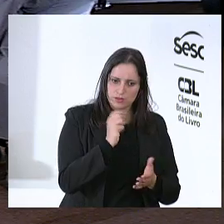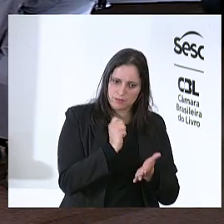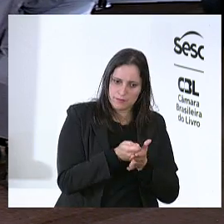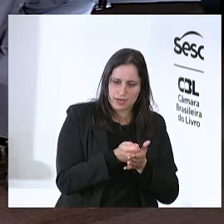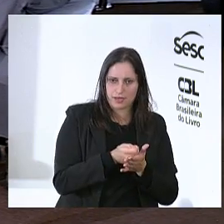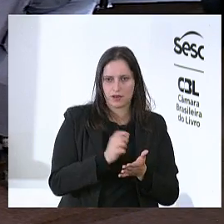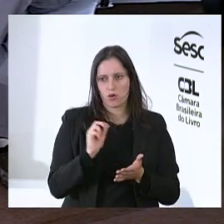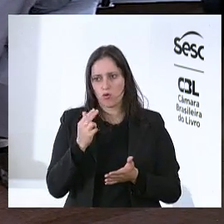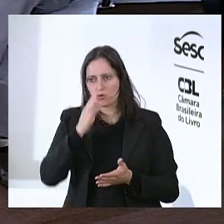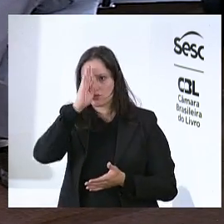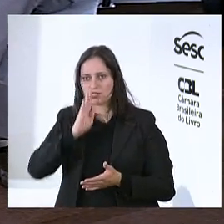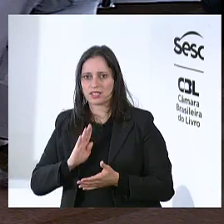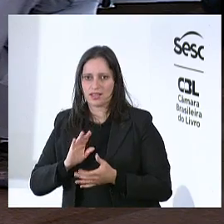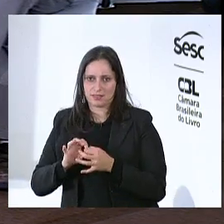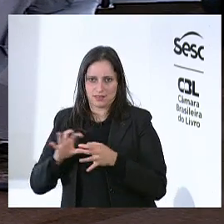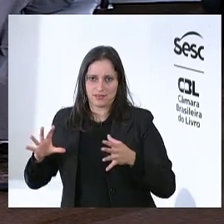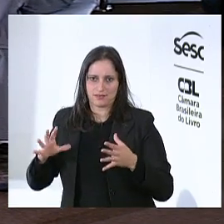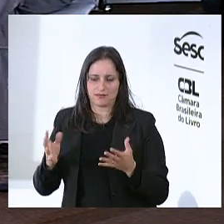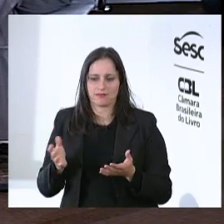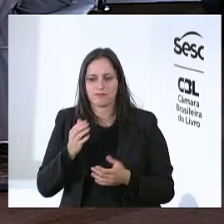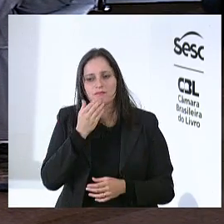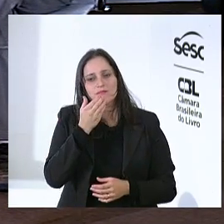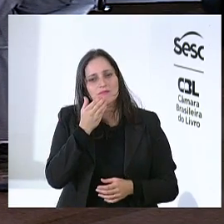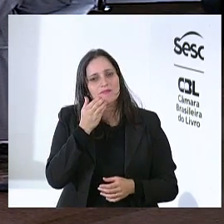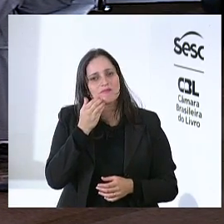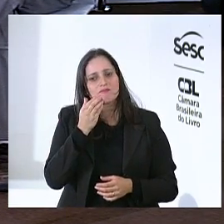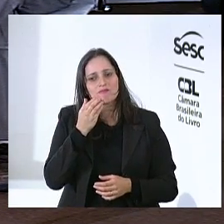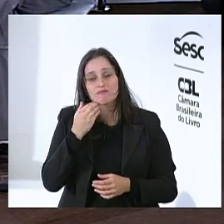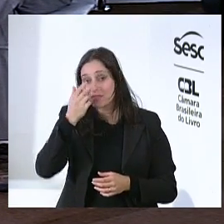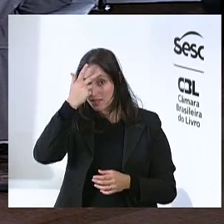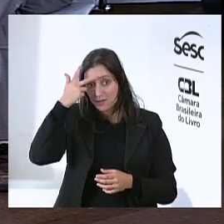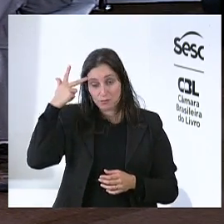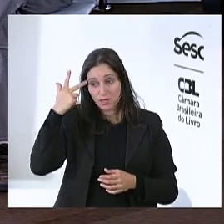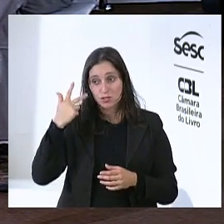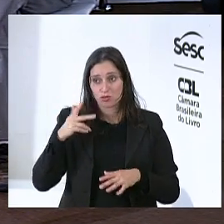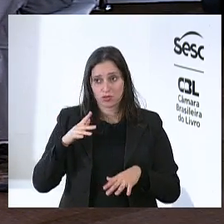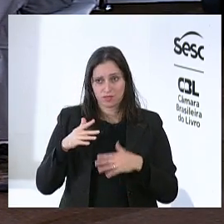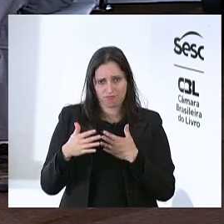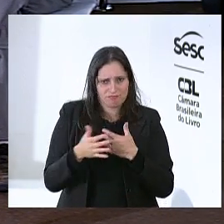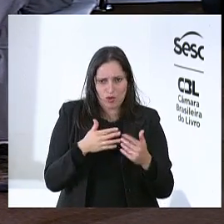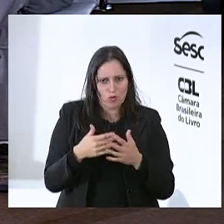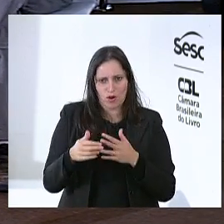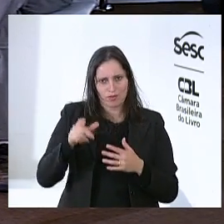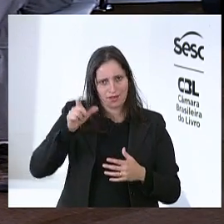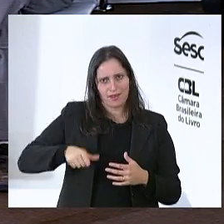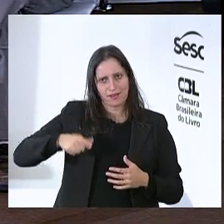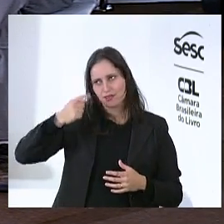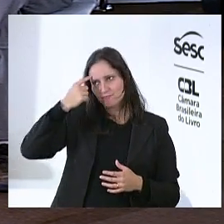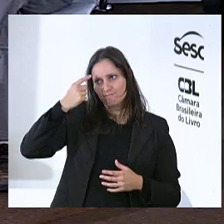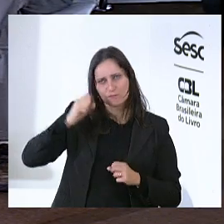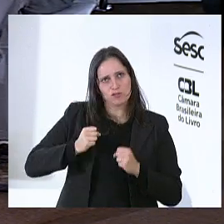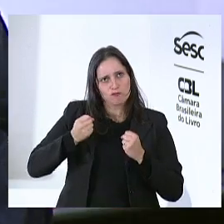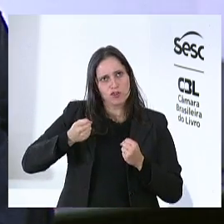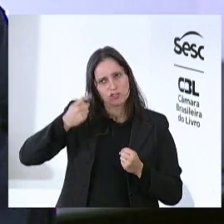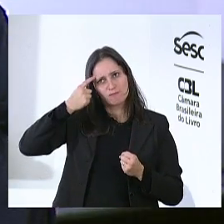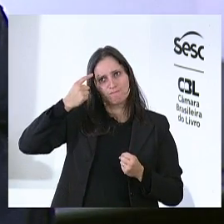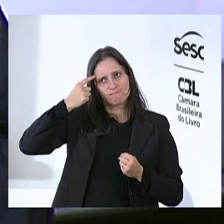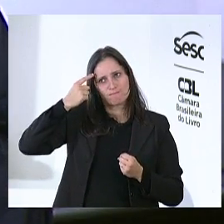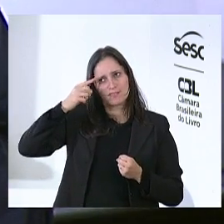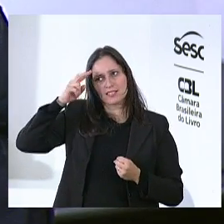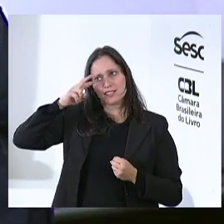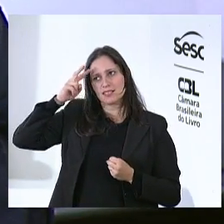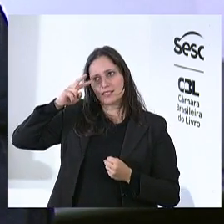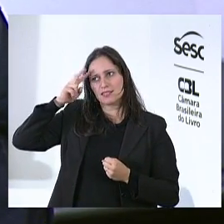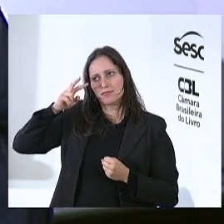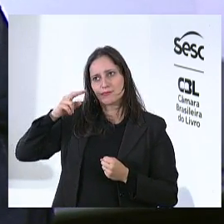Né? E nós, qualquer pessoa, às vezes, se fizer um esforço, vai lembrar de, puxa, mas em algum momento na vida eu posso ter